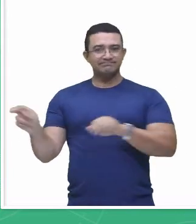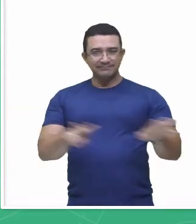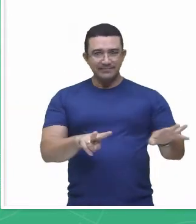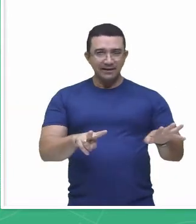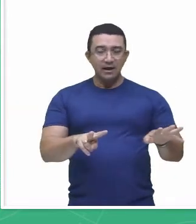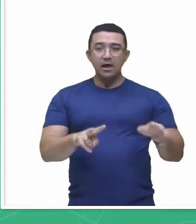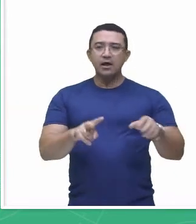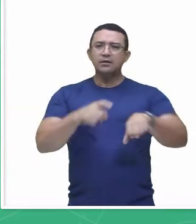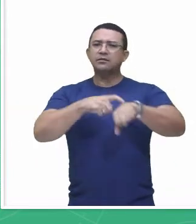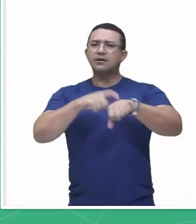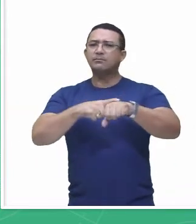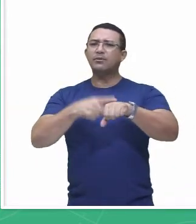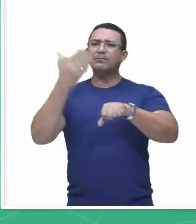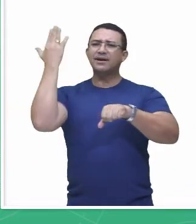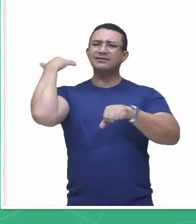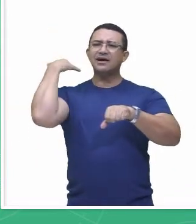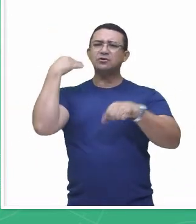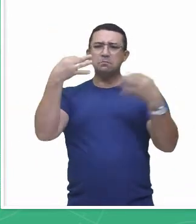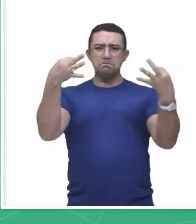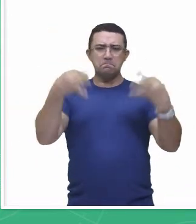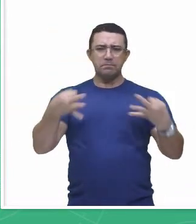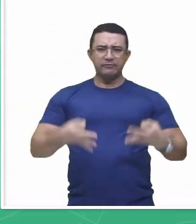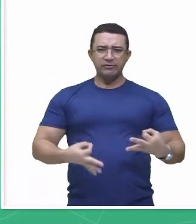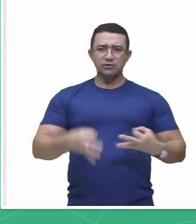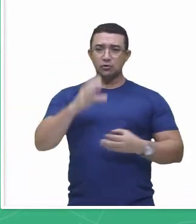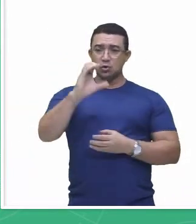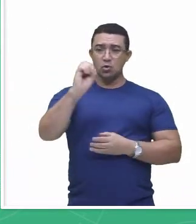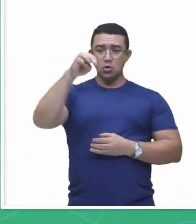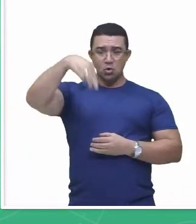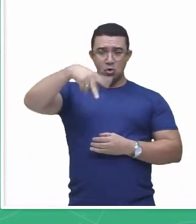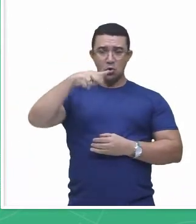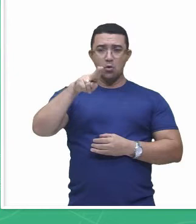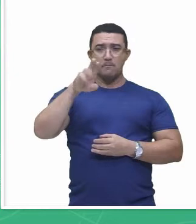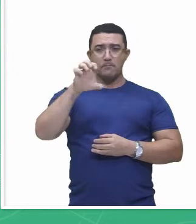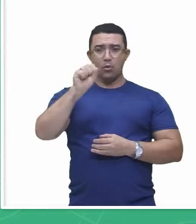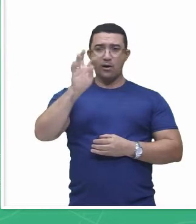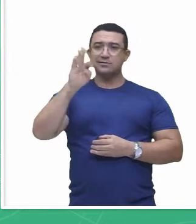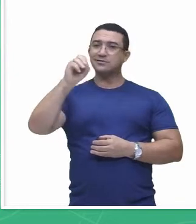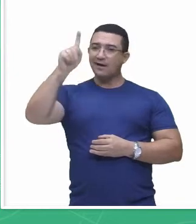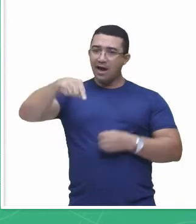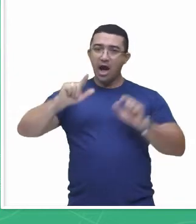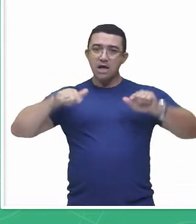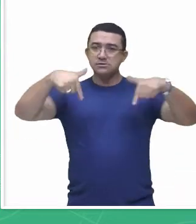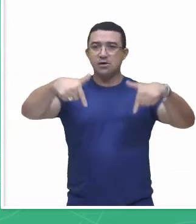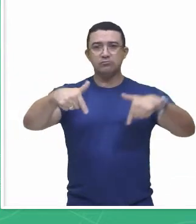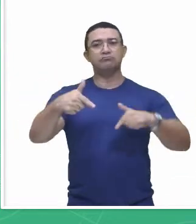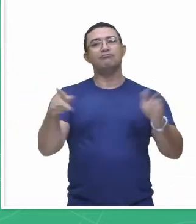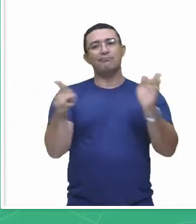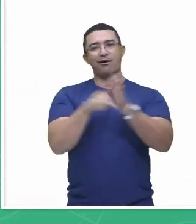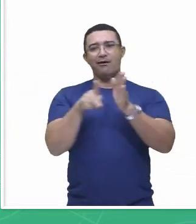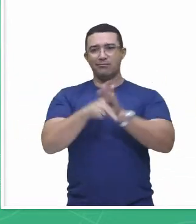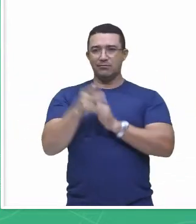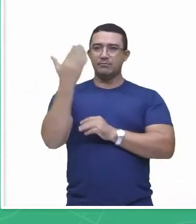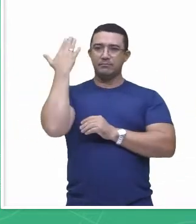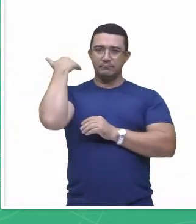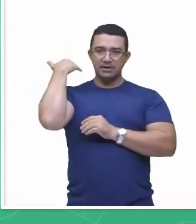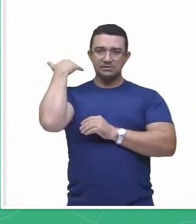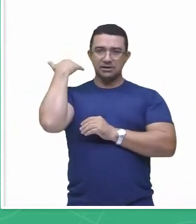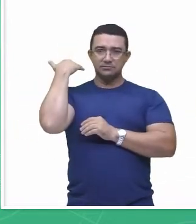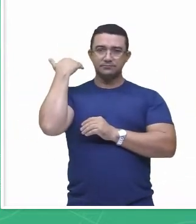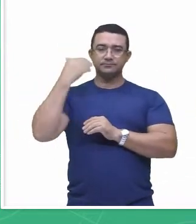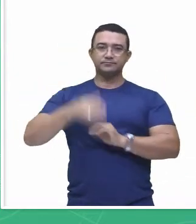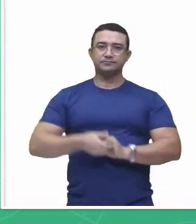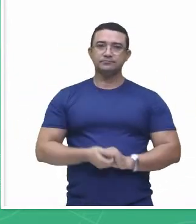pretérito perfeito composto, é tempo passado. Vamos falar sobre ações no passado. E para falar sobre ações no